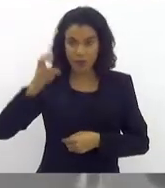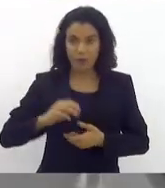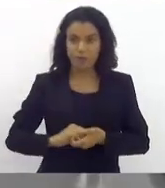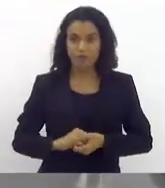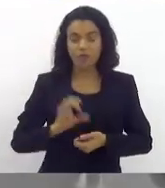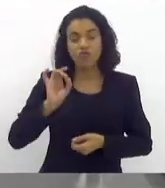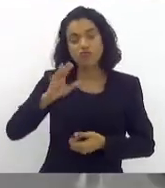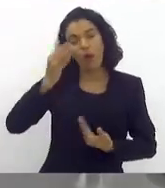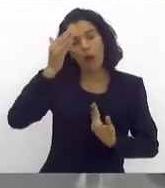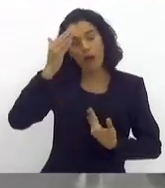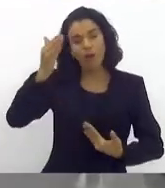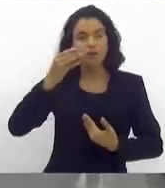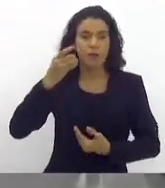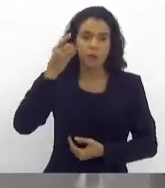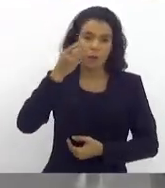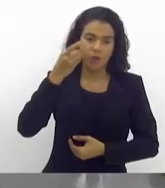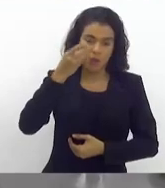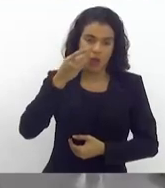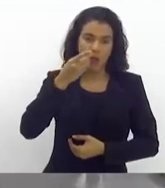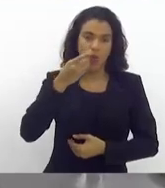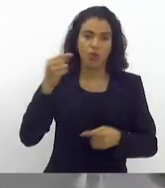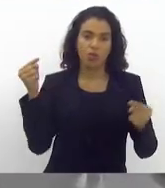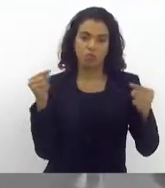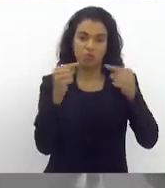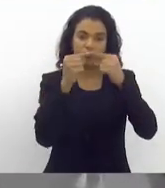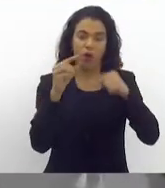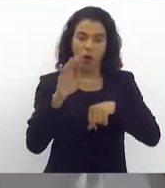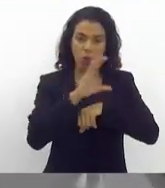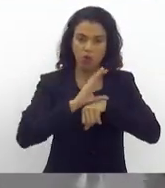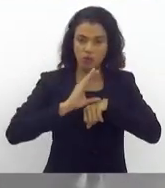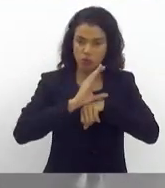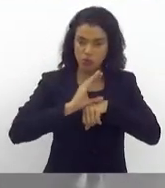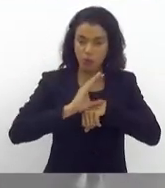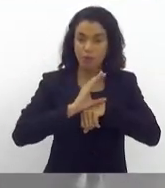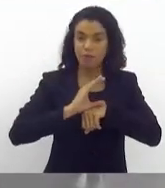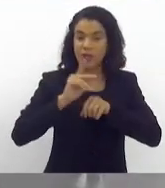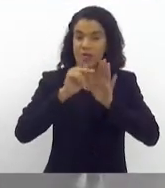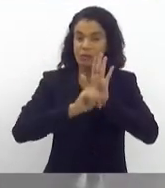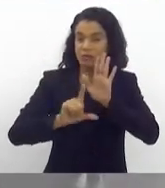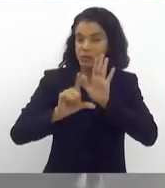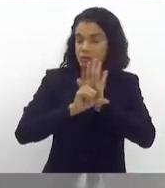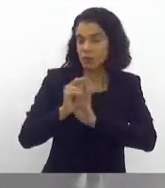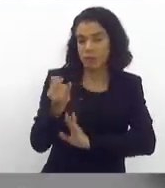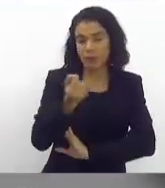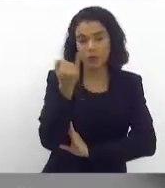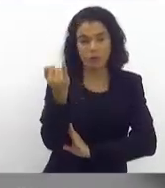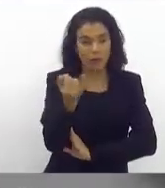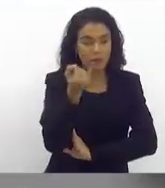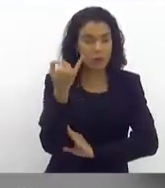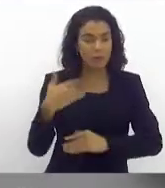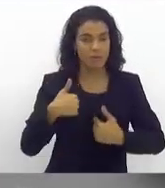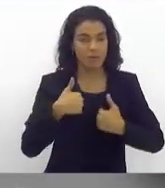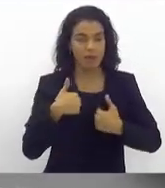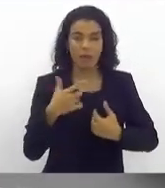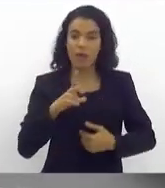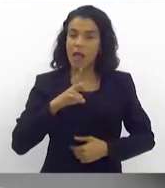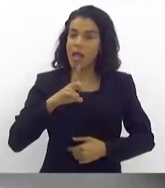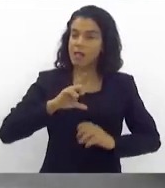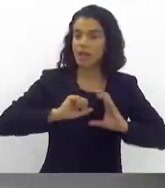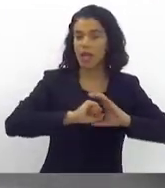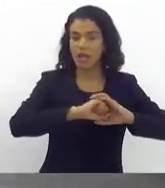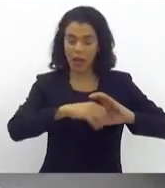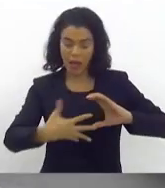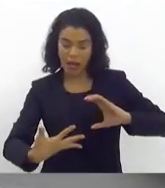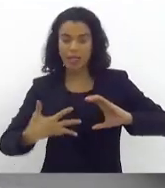queria agradecer ao deputado que deu a constitucionalidade nesse PL. Esse PL é muito importante, ele tem um caráter